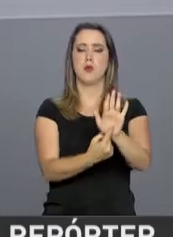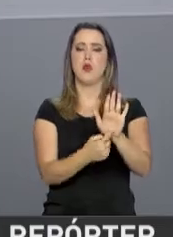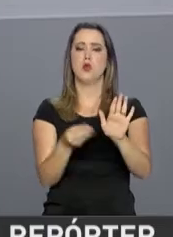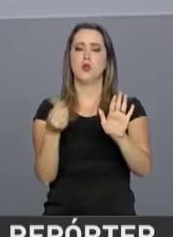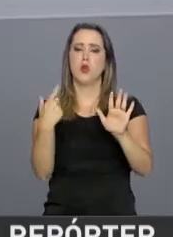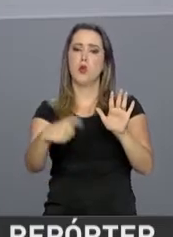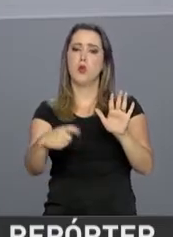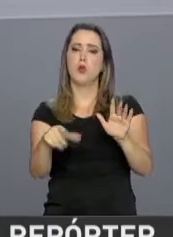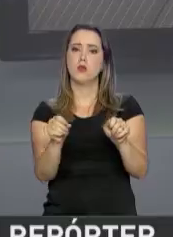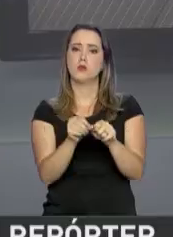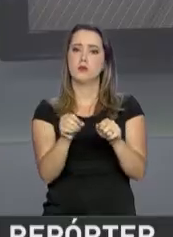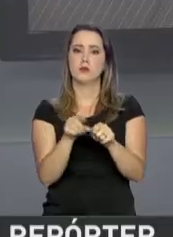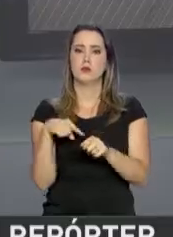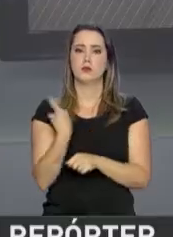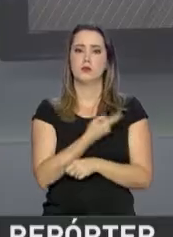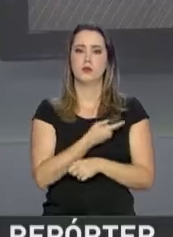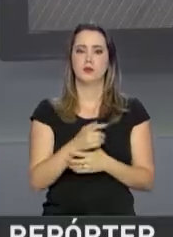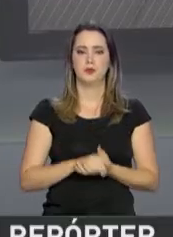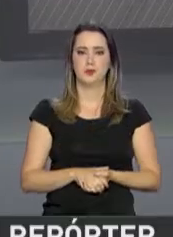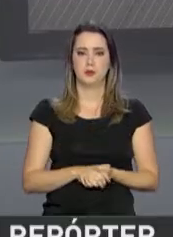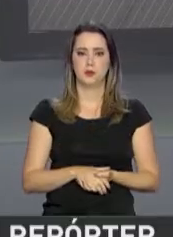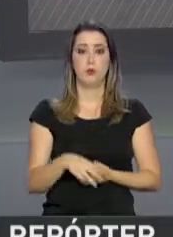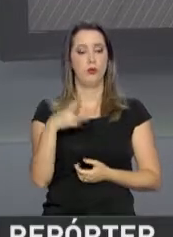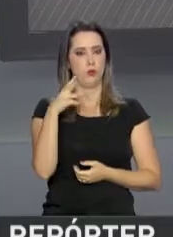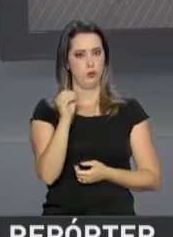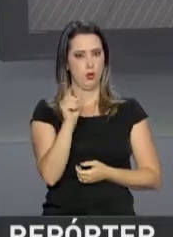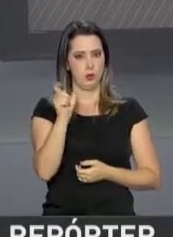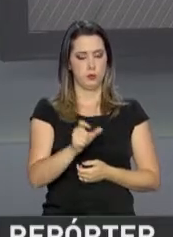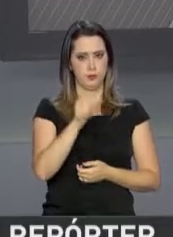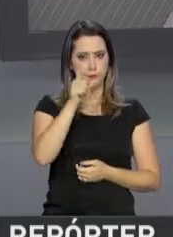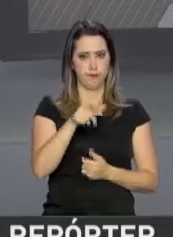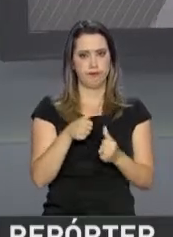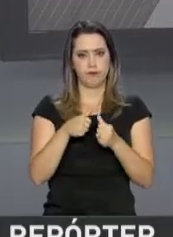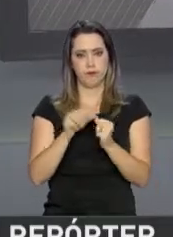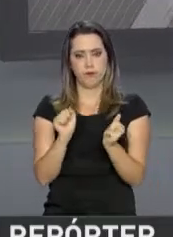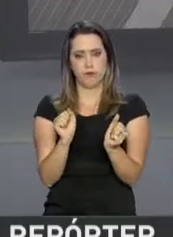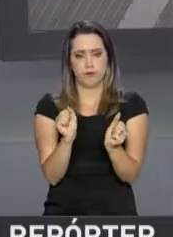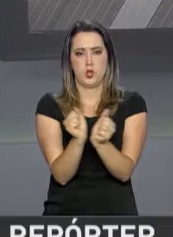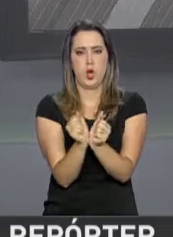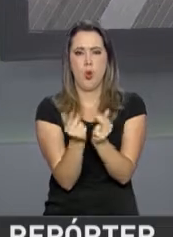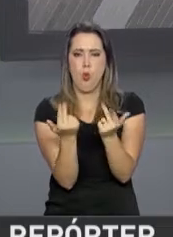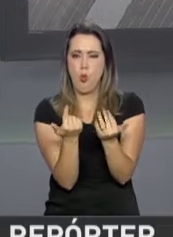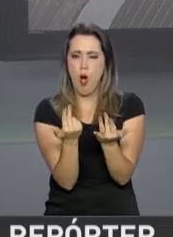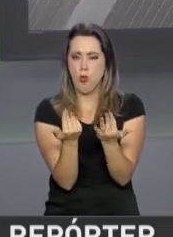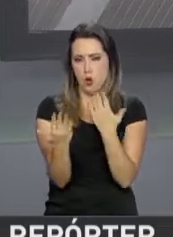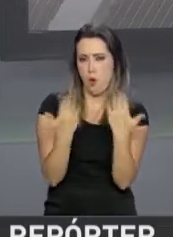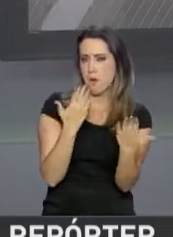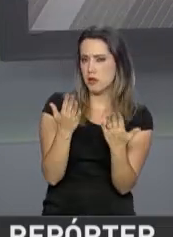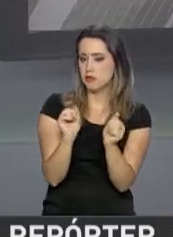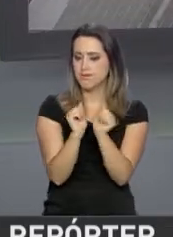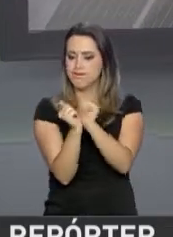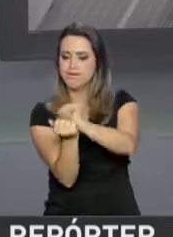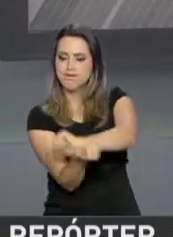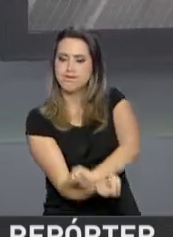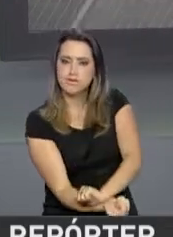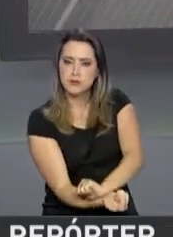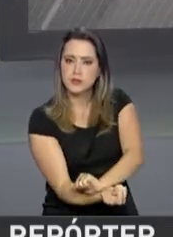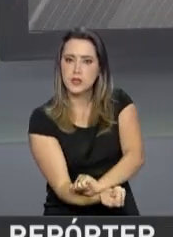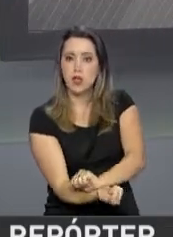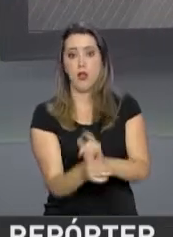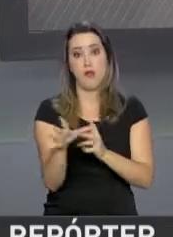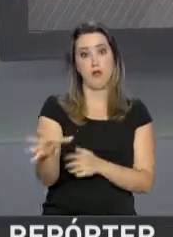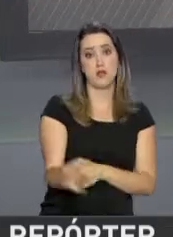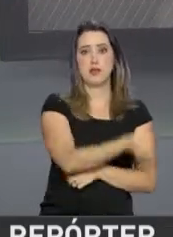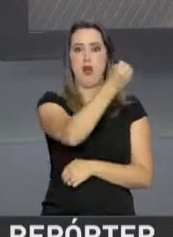consumidores 30 trabalhadores mantidos em condição análoga à de escravidão no estado do pará foram